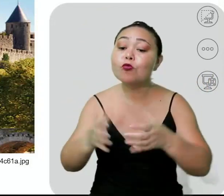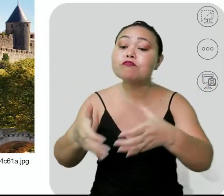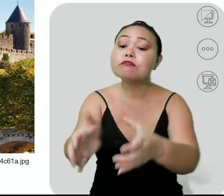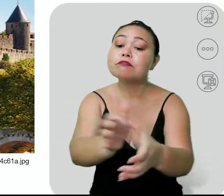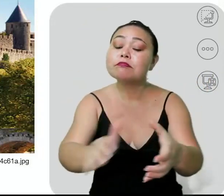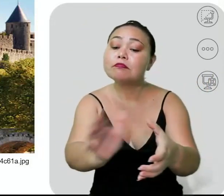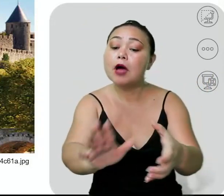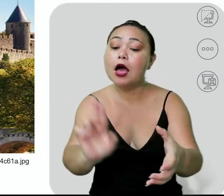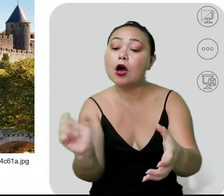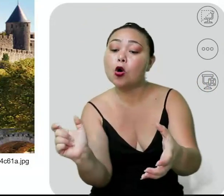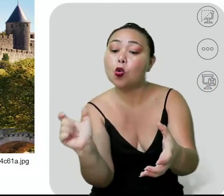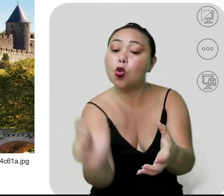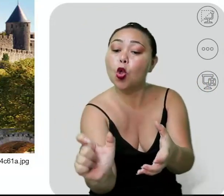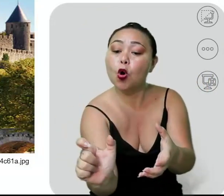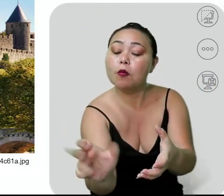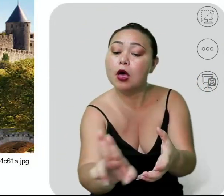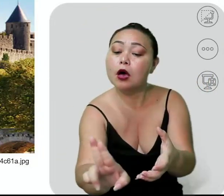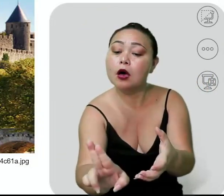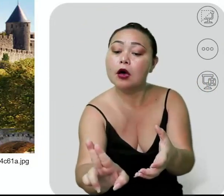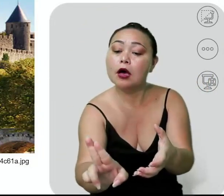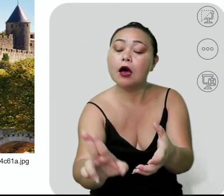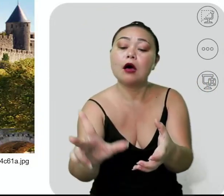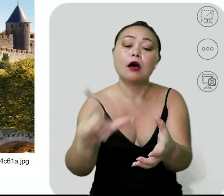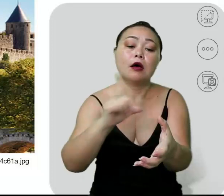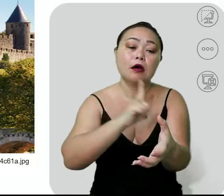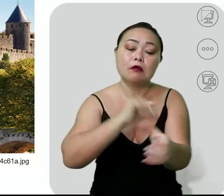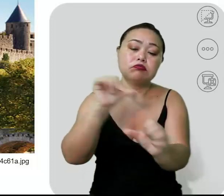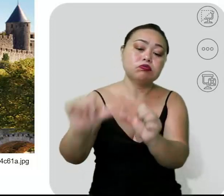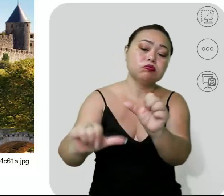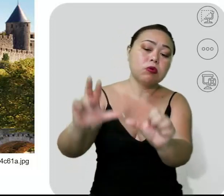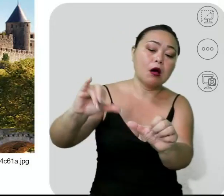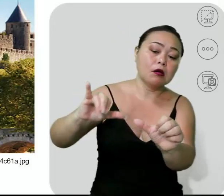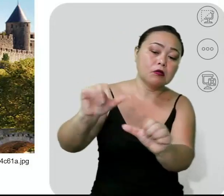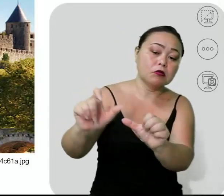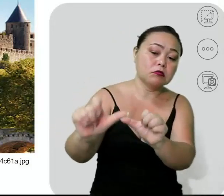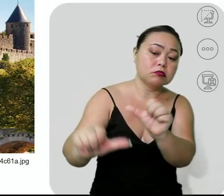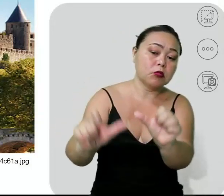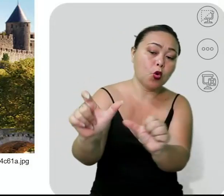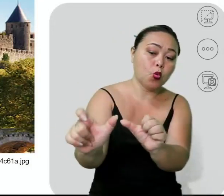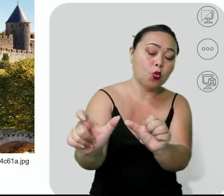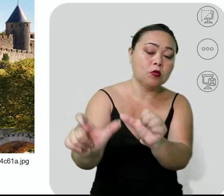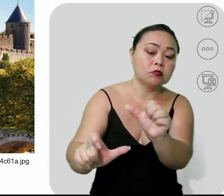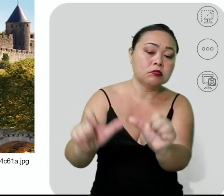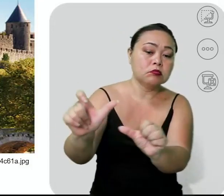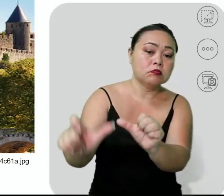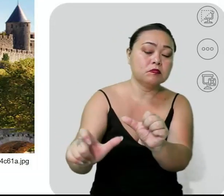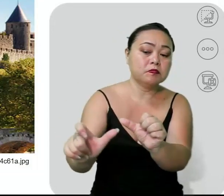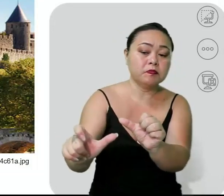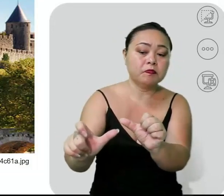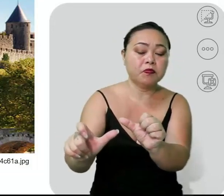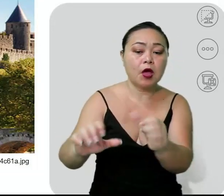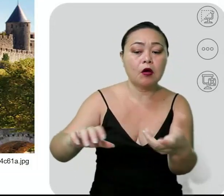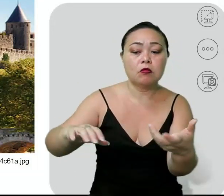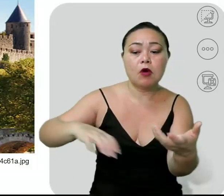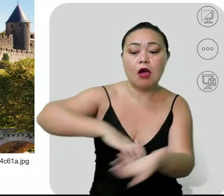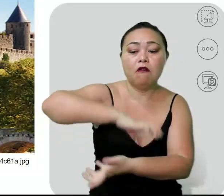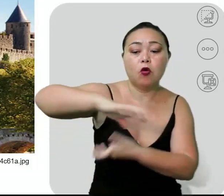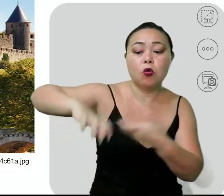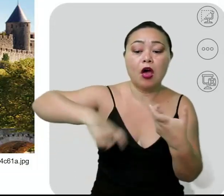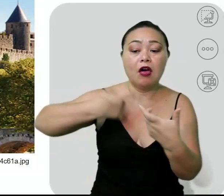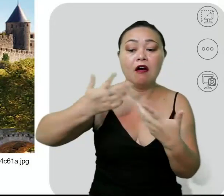Esse nome, ele vai sofrer alteração já com a